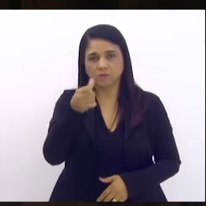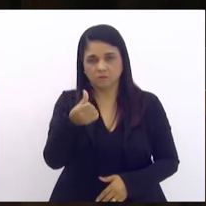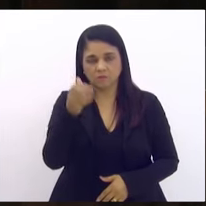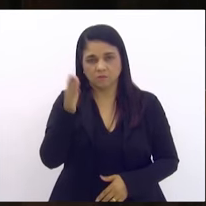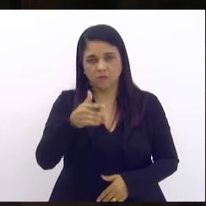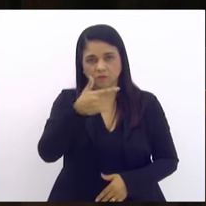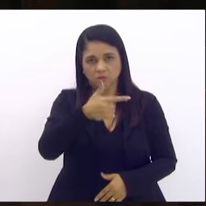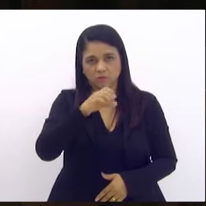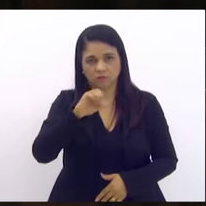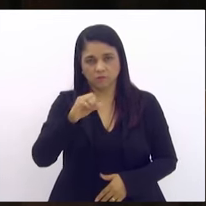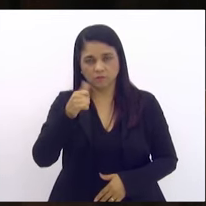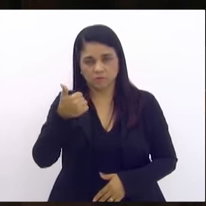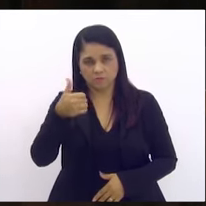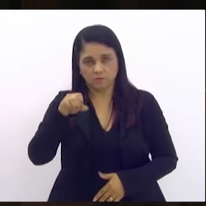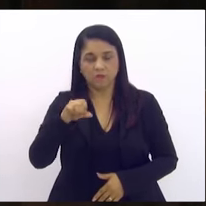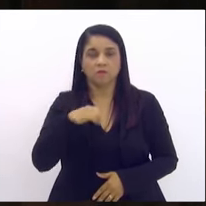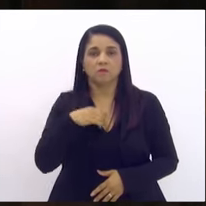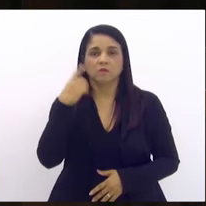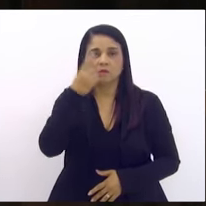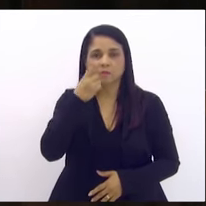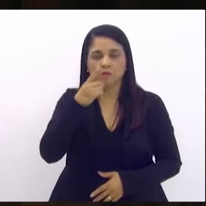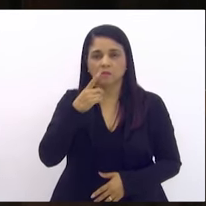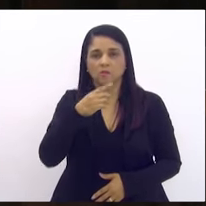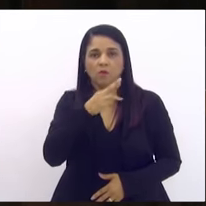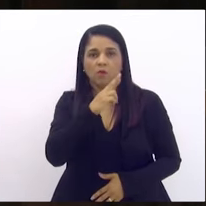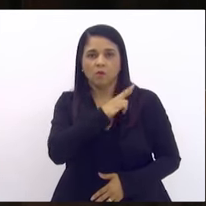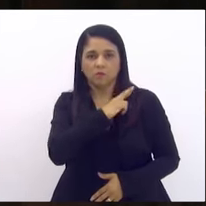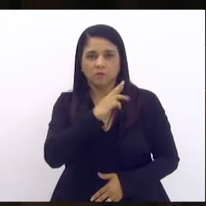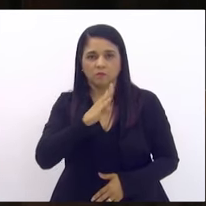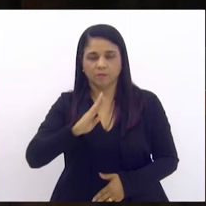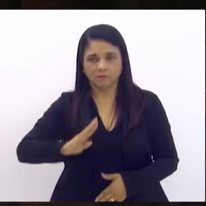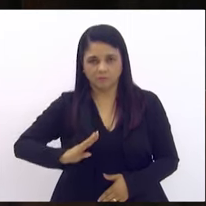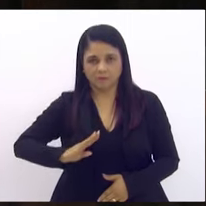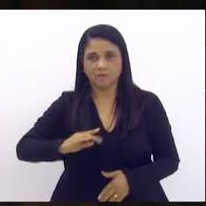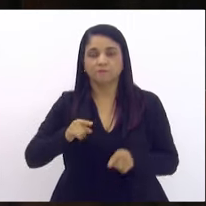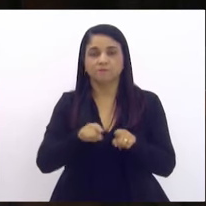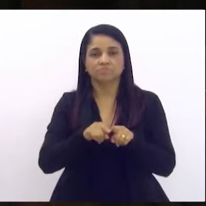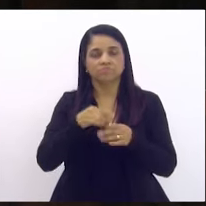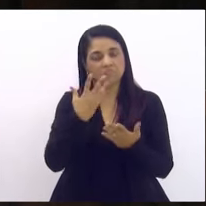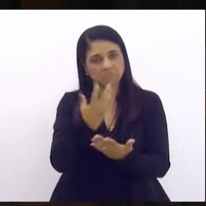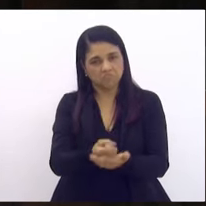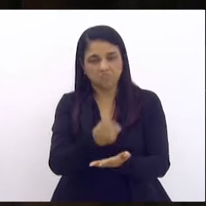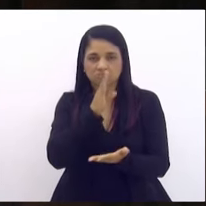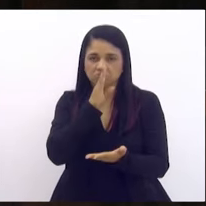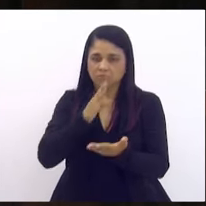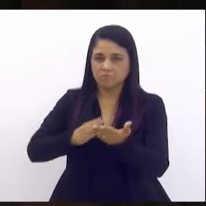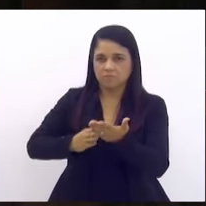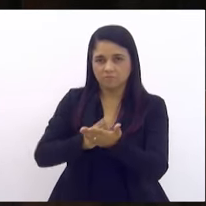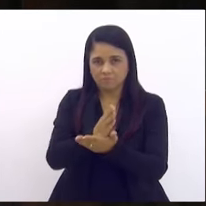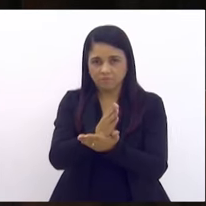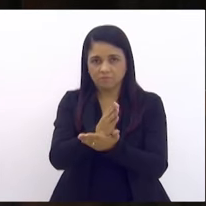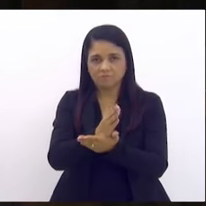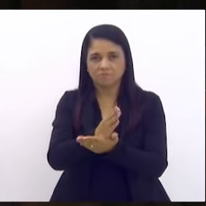do deputado R em votação senhores Que aprov permaneça Como estão